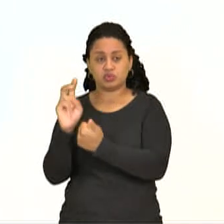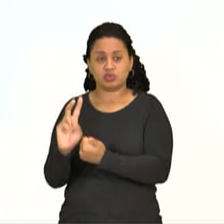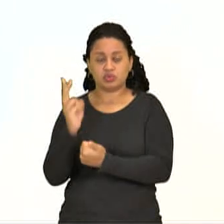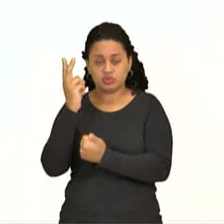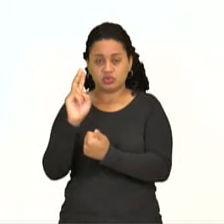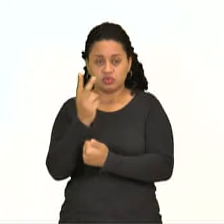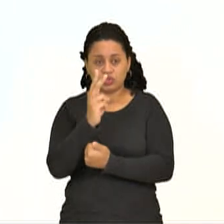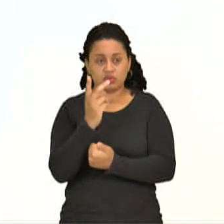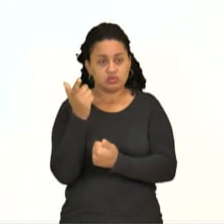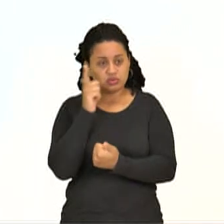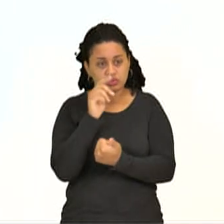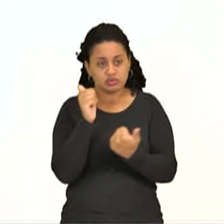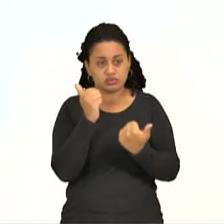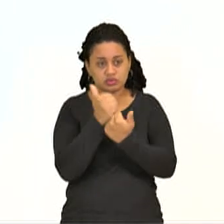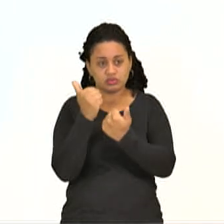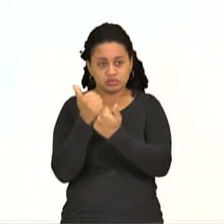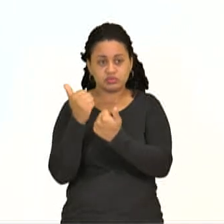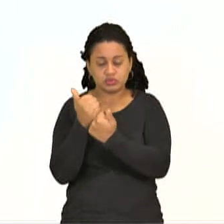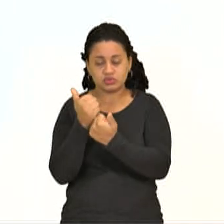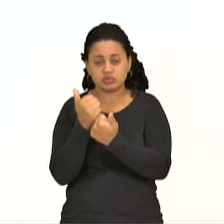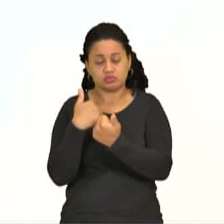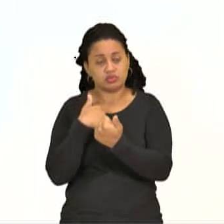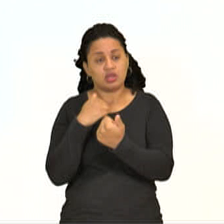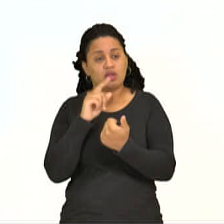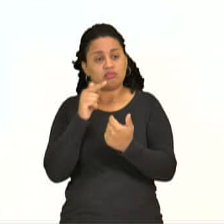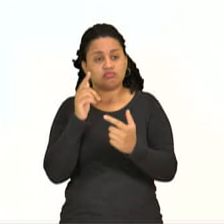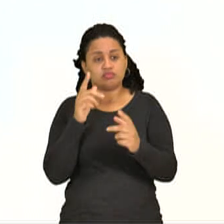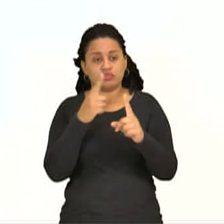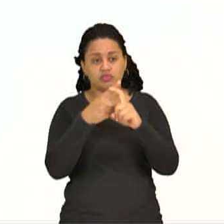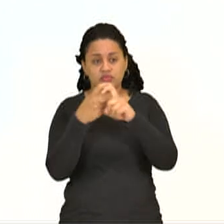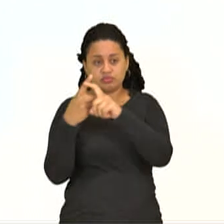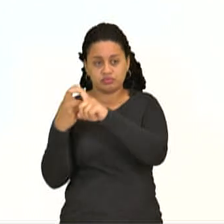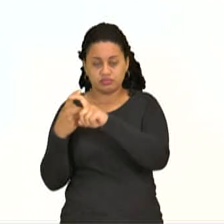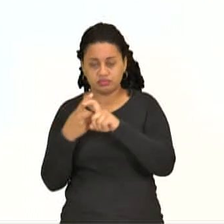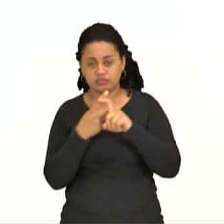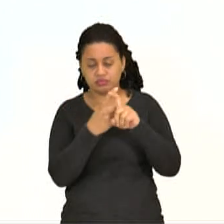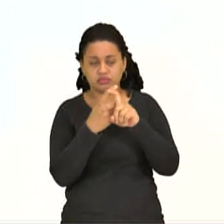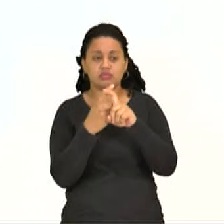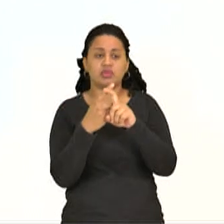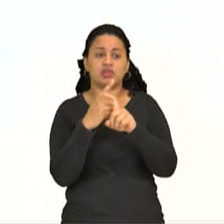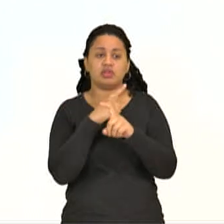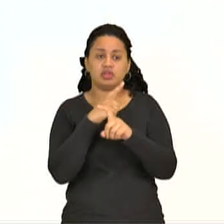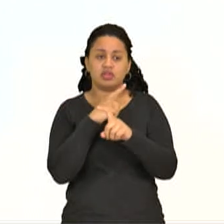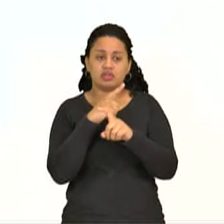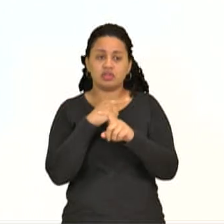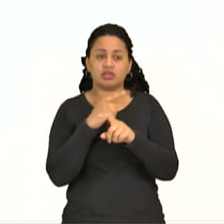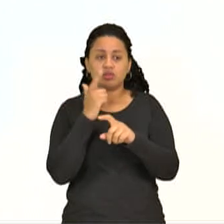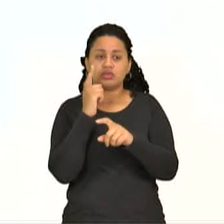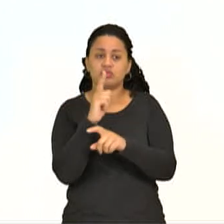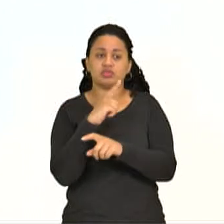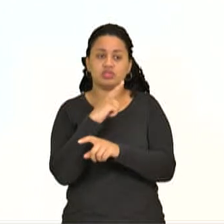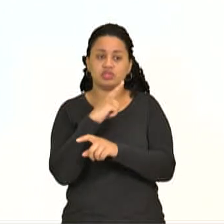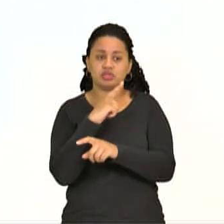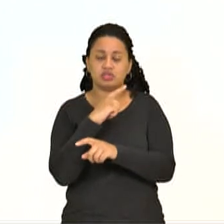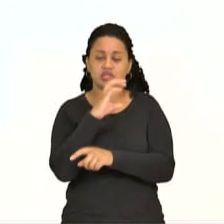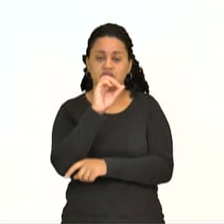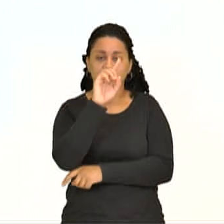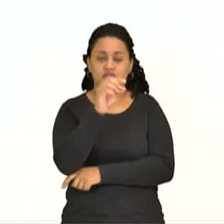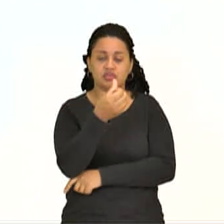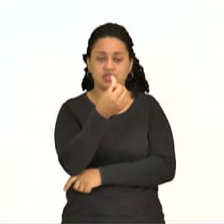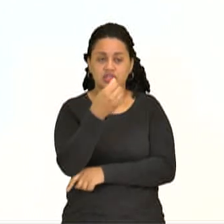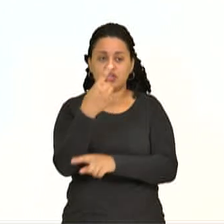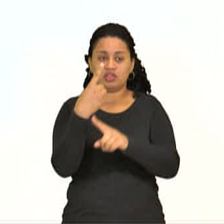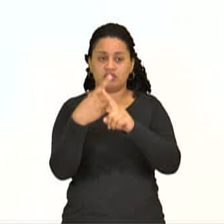portanto, 0,6 e a altura 16. Fazendo a multiplicação aqui, nós temos 0,6